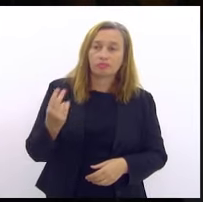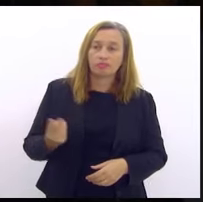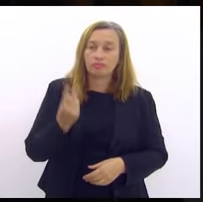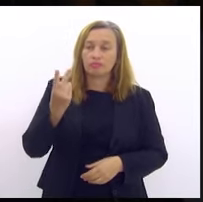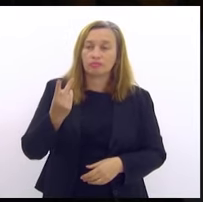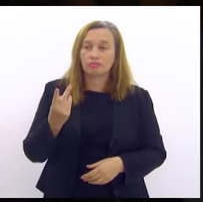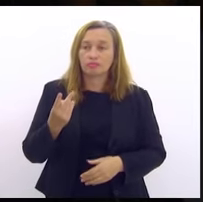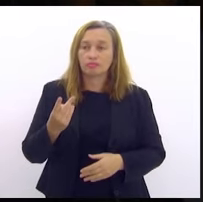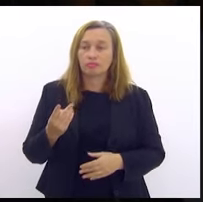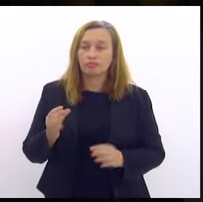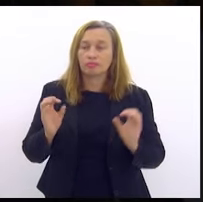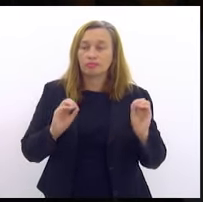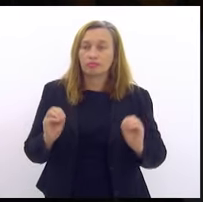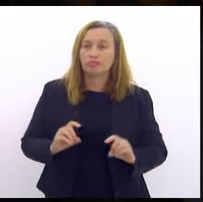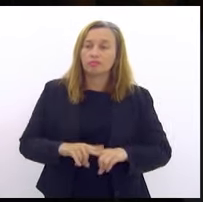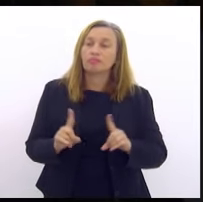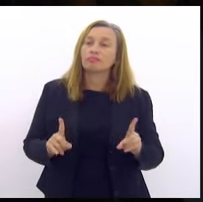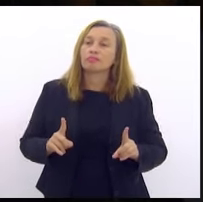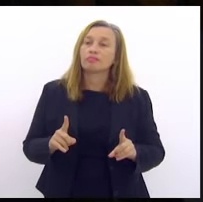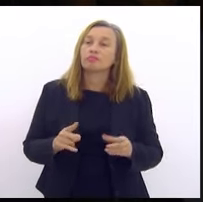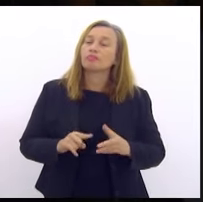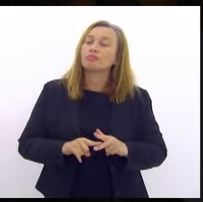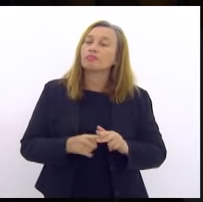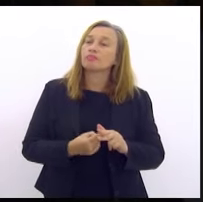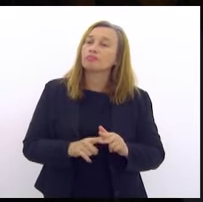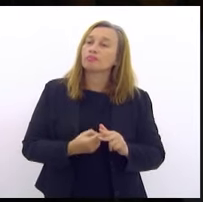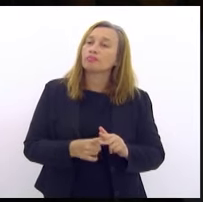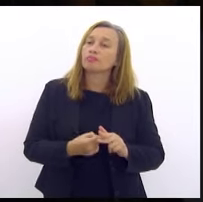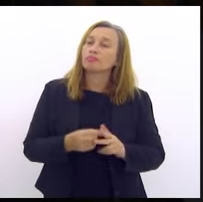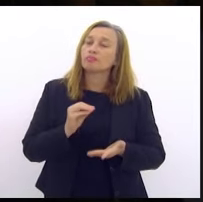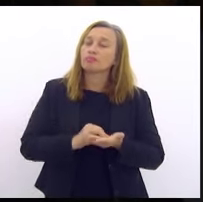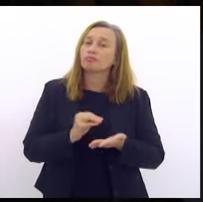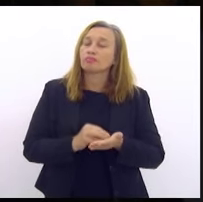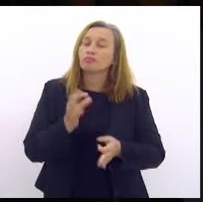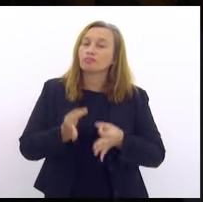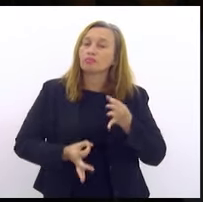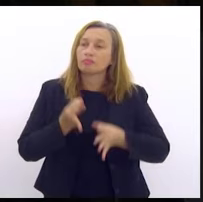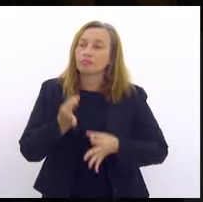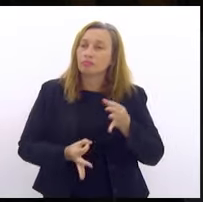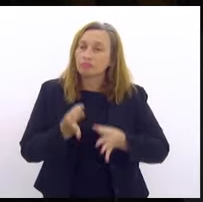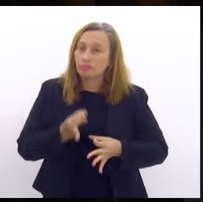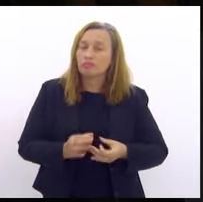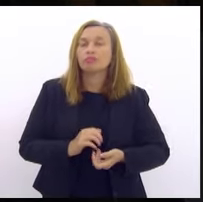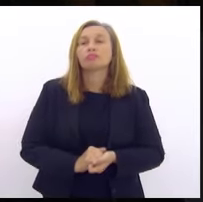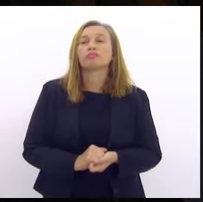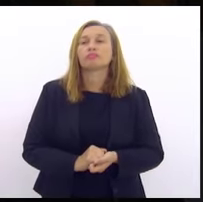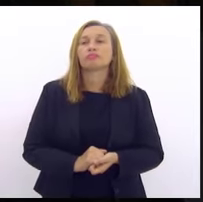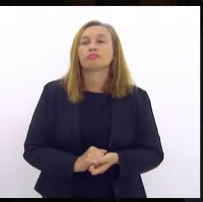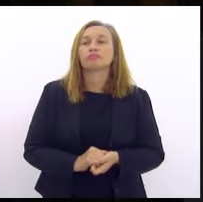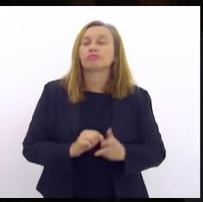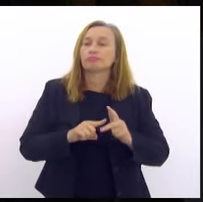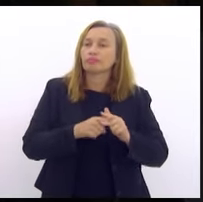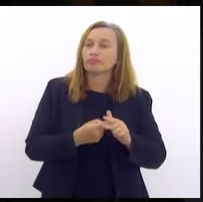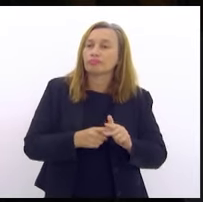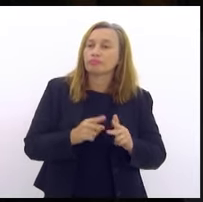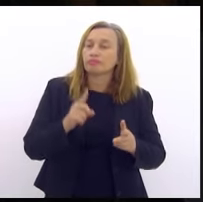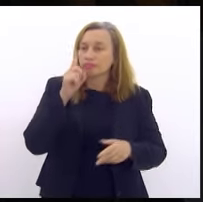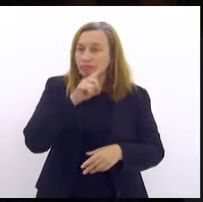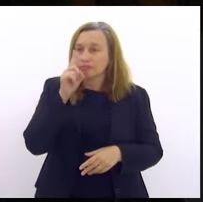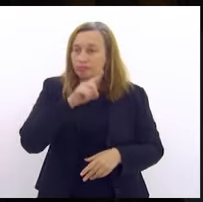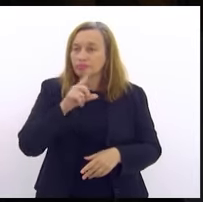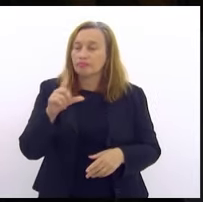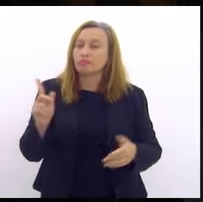para a condição da categoria, é a correção de uma injustiça, a correção de uma distorção que está